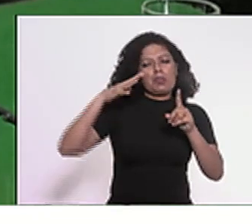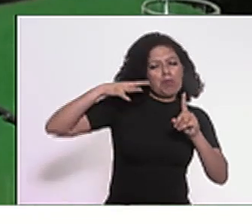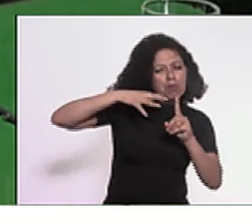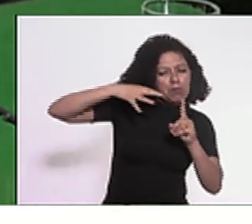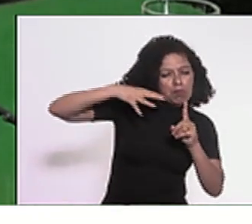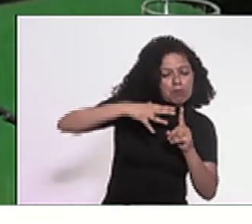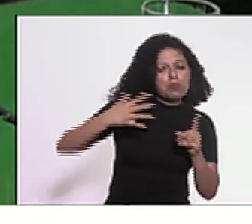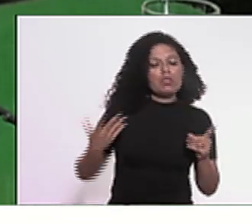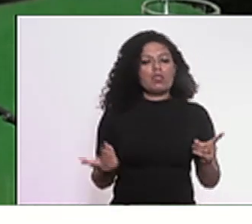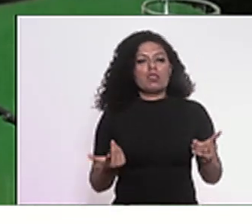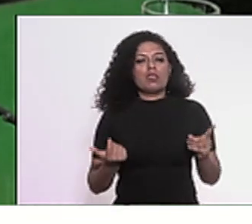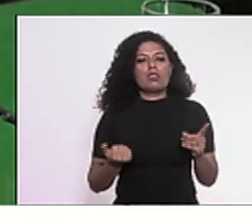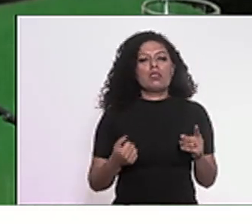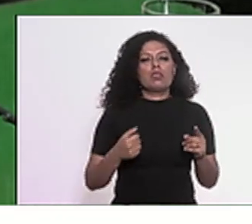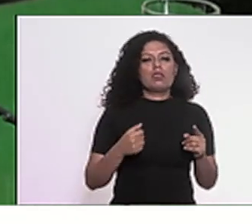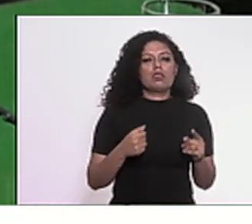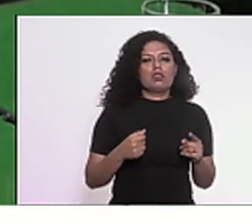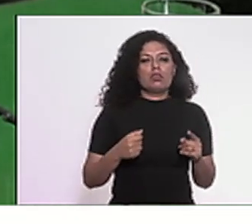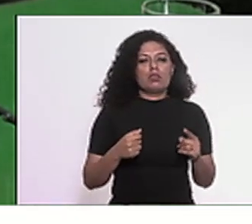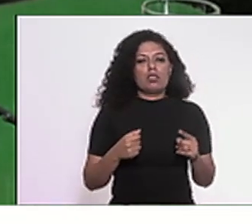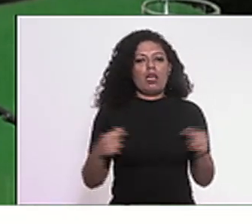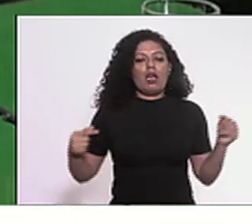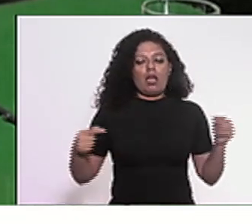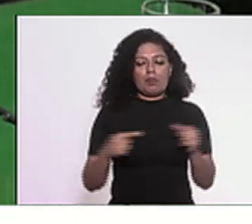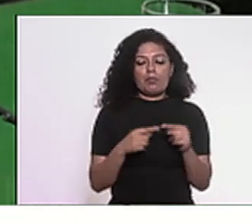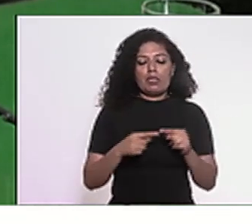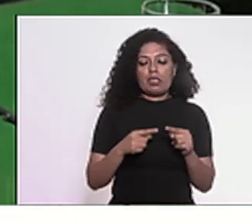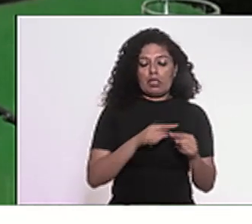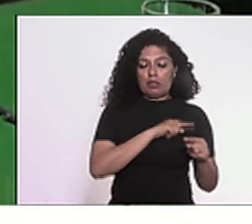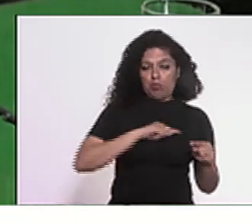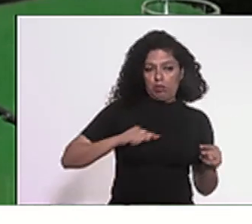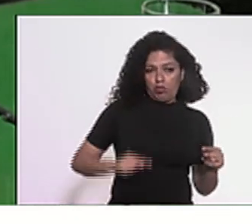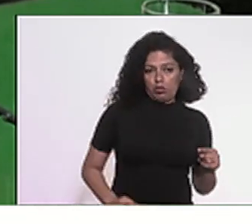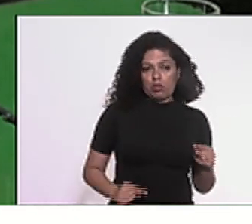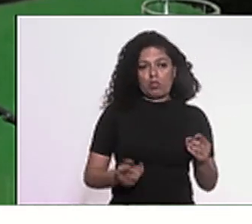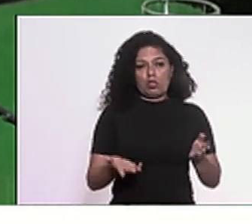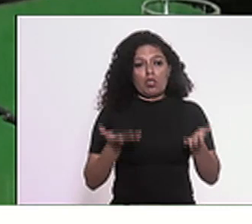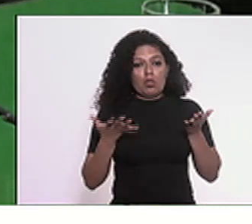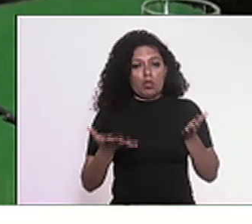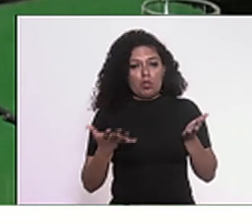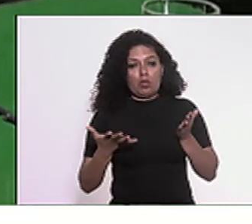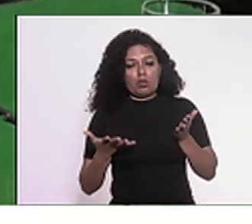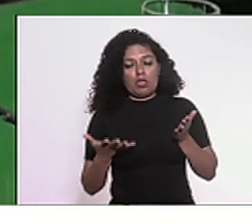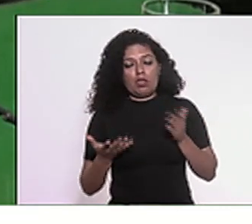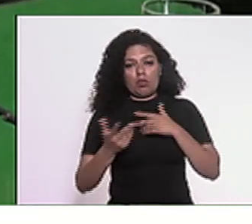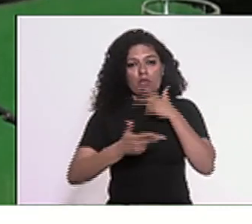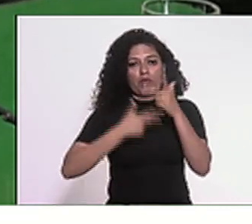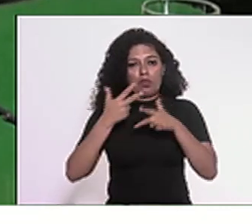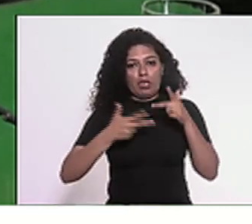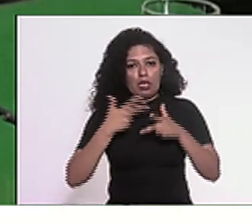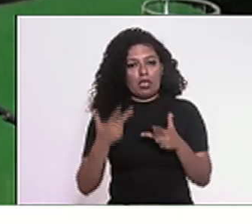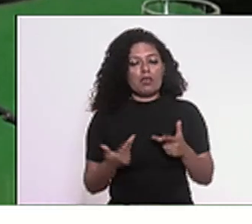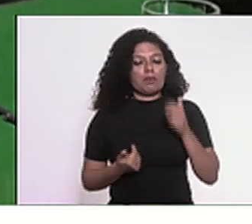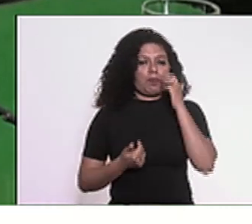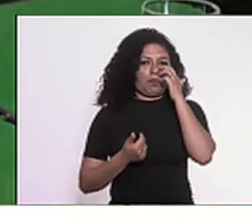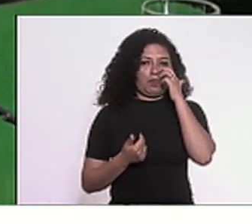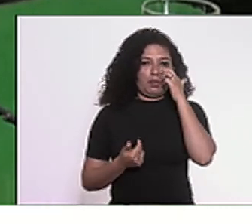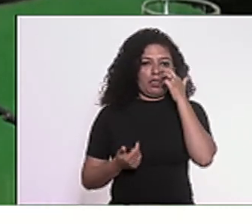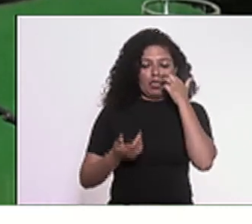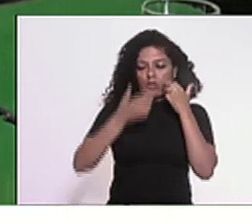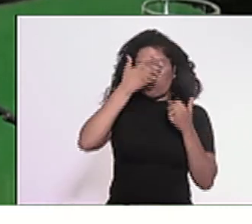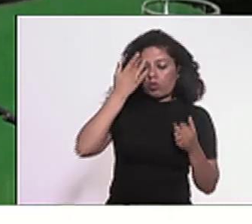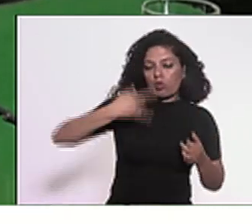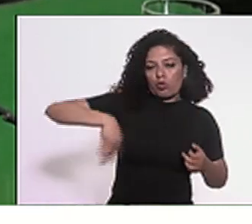de trabalho, no que tange ao servidor público. Então, eu queria deixar aqui a fala aos